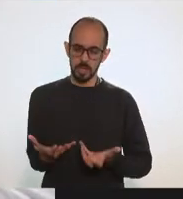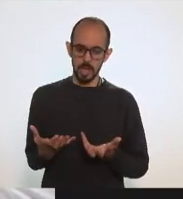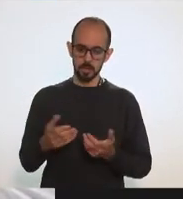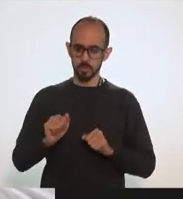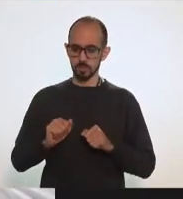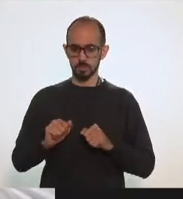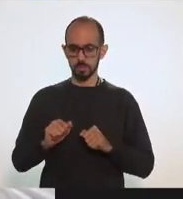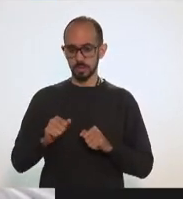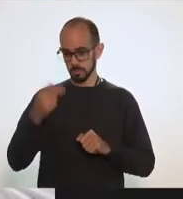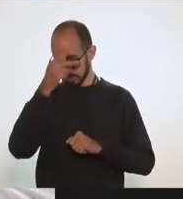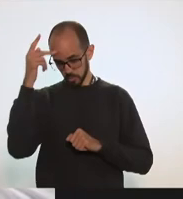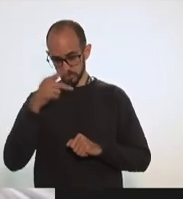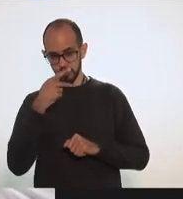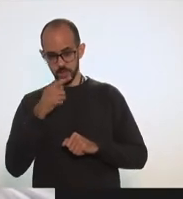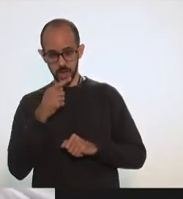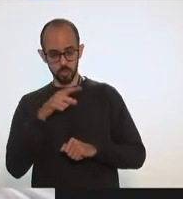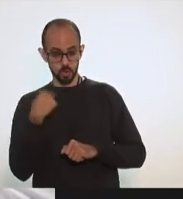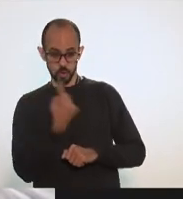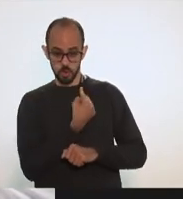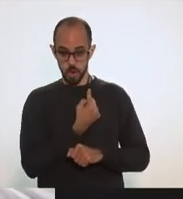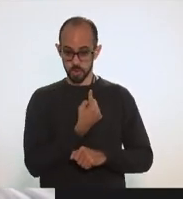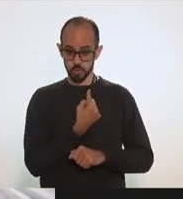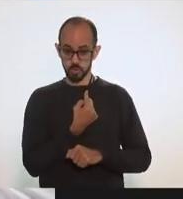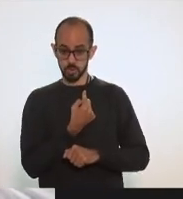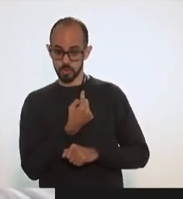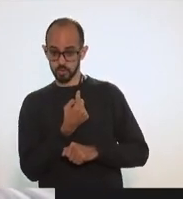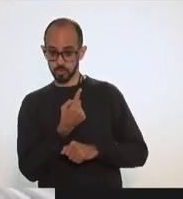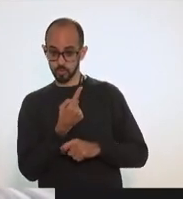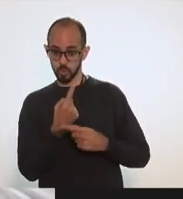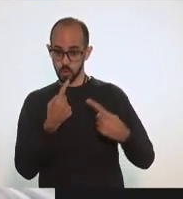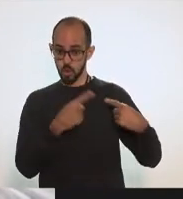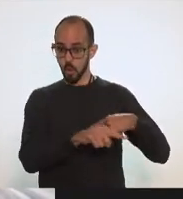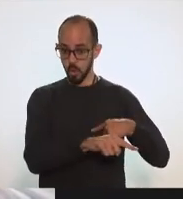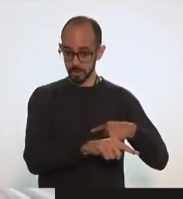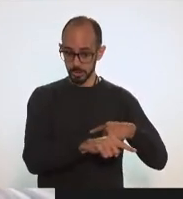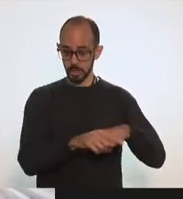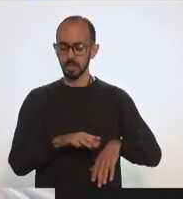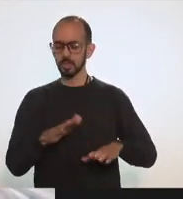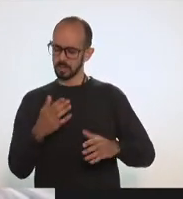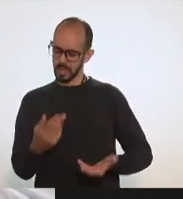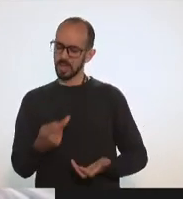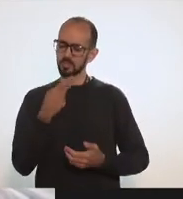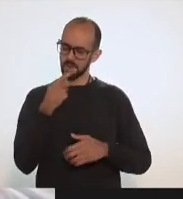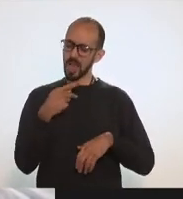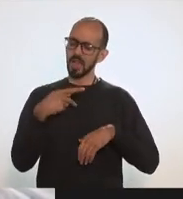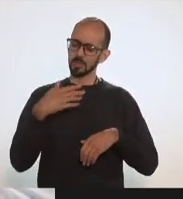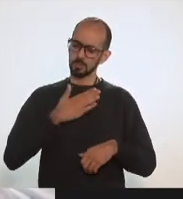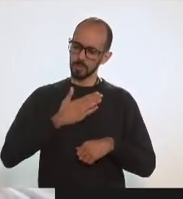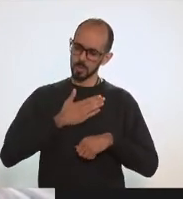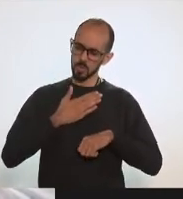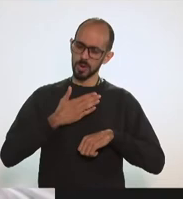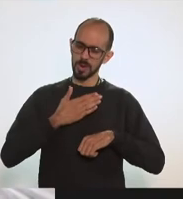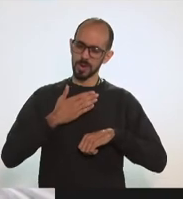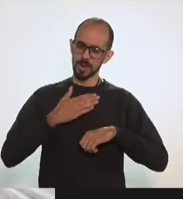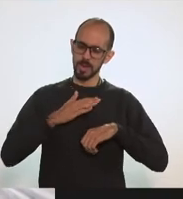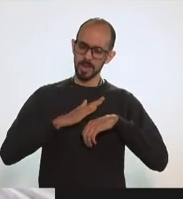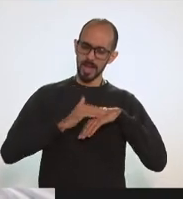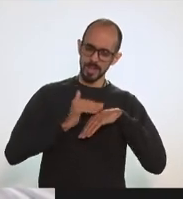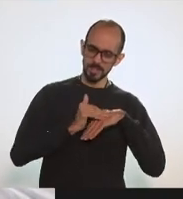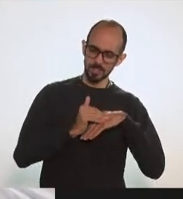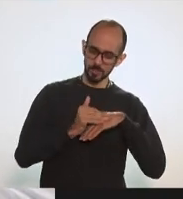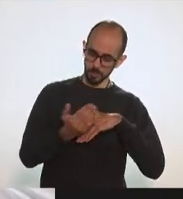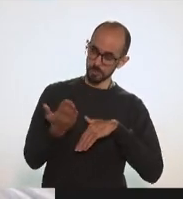dizem que somos inimigos, ratificar aqui o meu carinho e meu amor por Vossa Excelência, dizer que somos amigos antes de qualquer